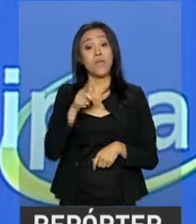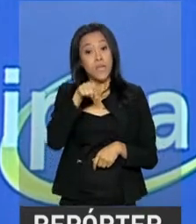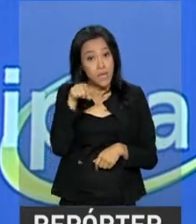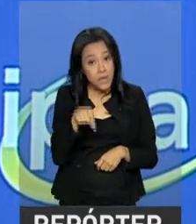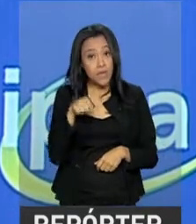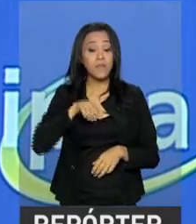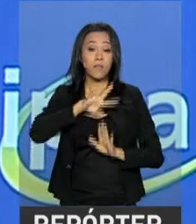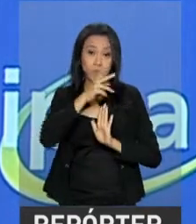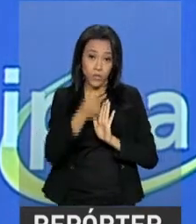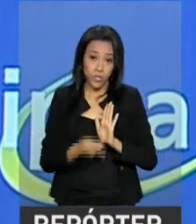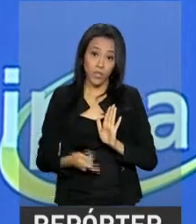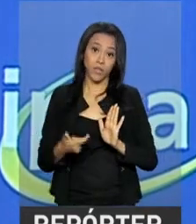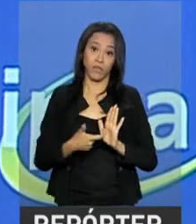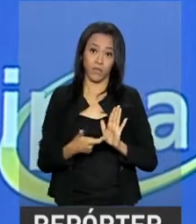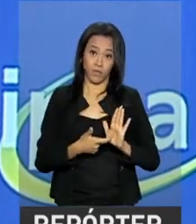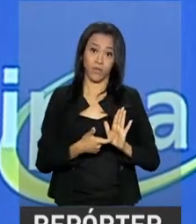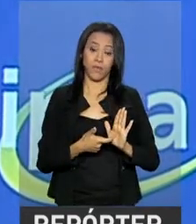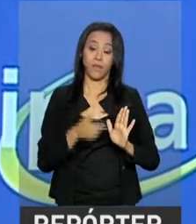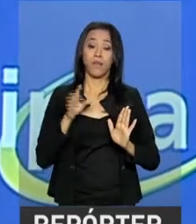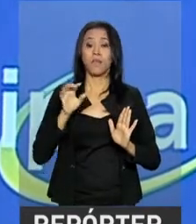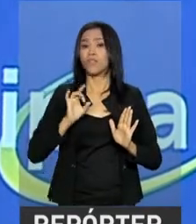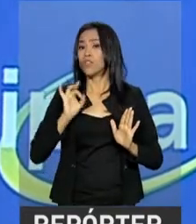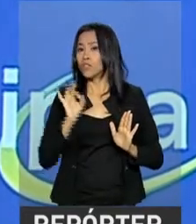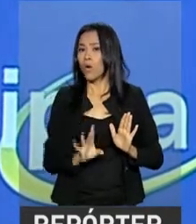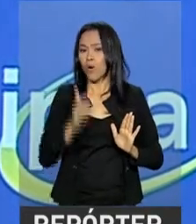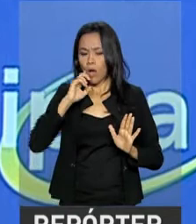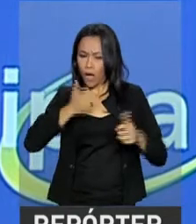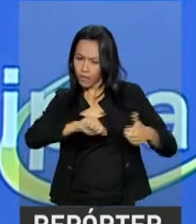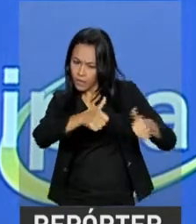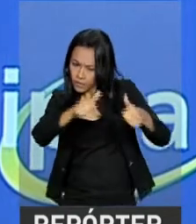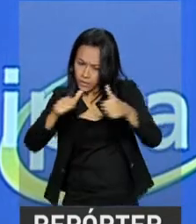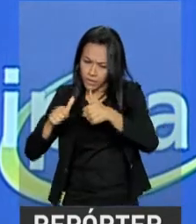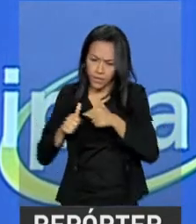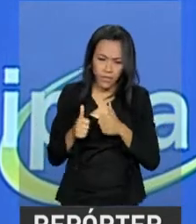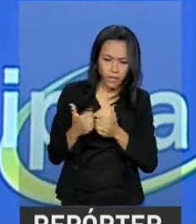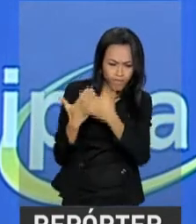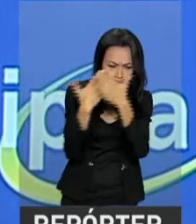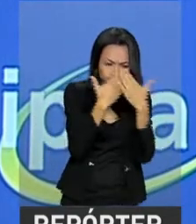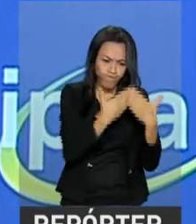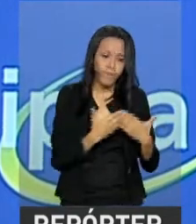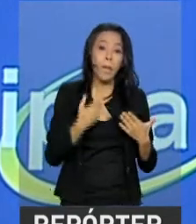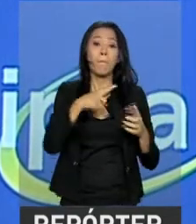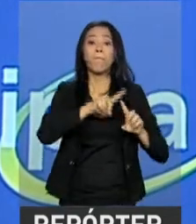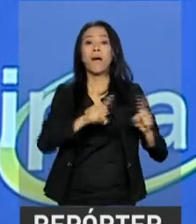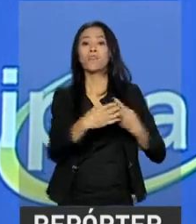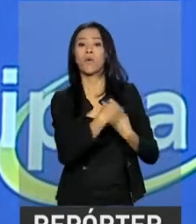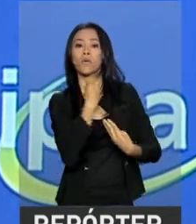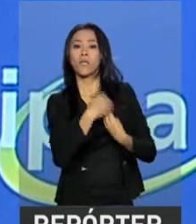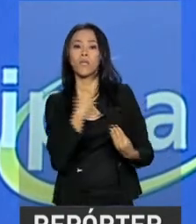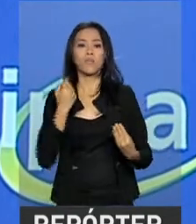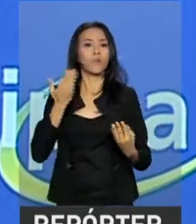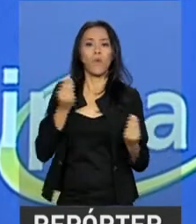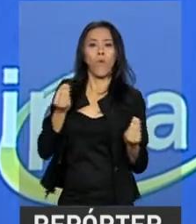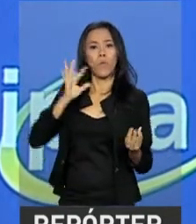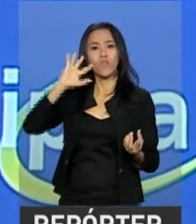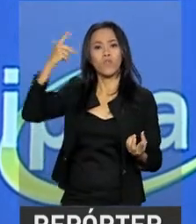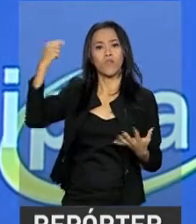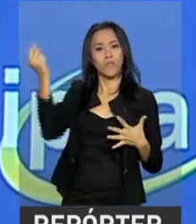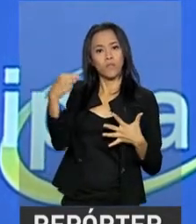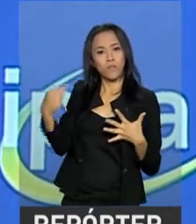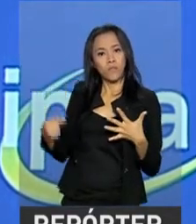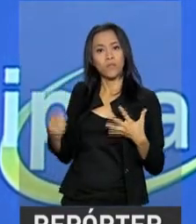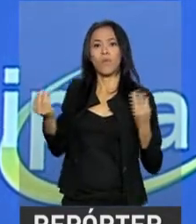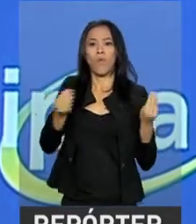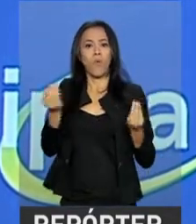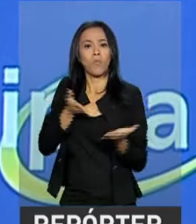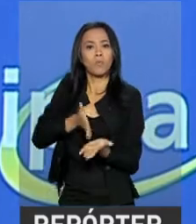desafios da nação ele não só faz um diagnóstico mas aponta os caminhos e as soluções necessárias para a gente ter um desenvolvimento